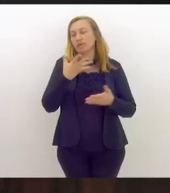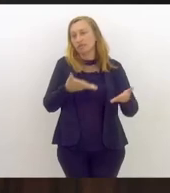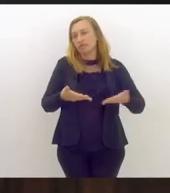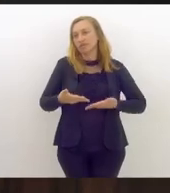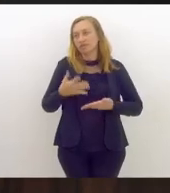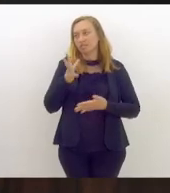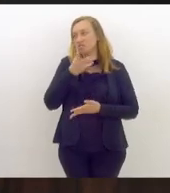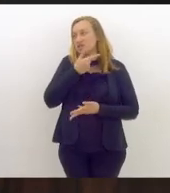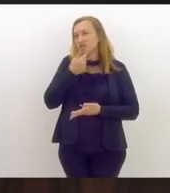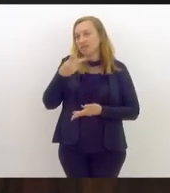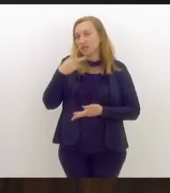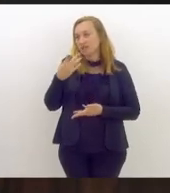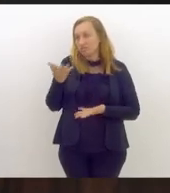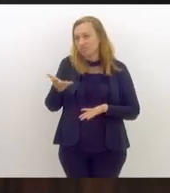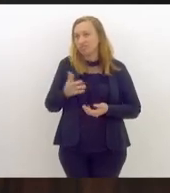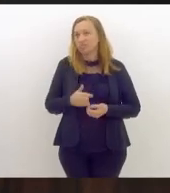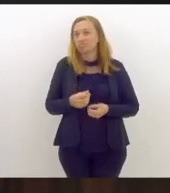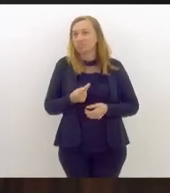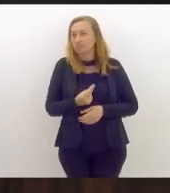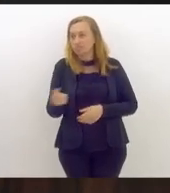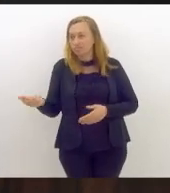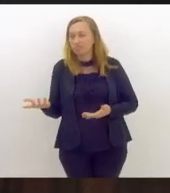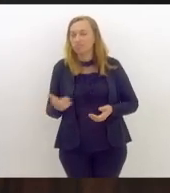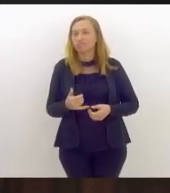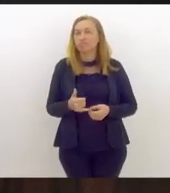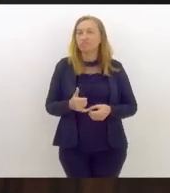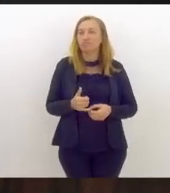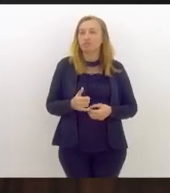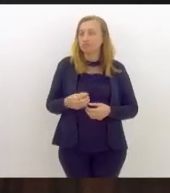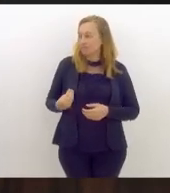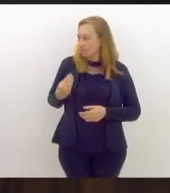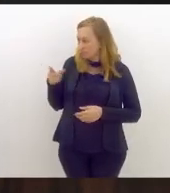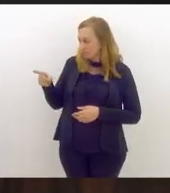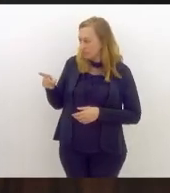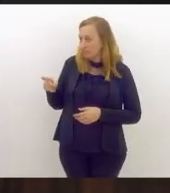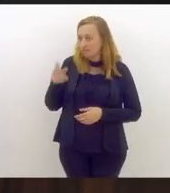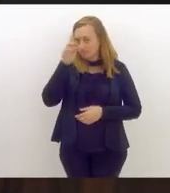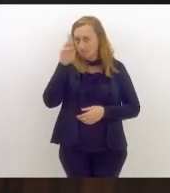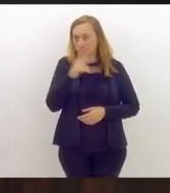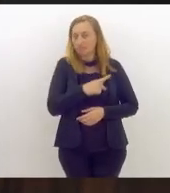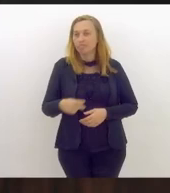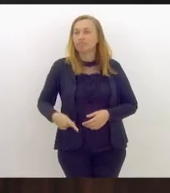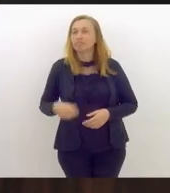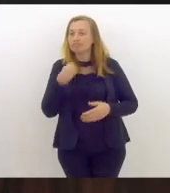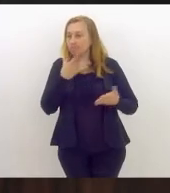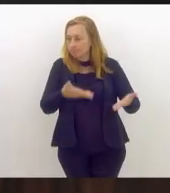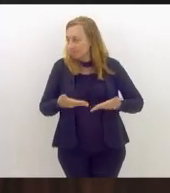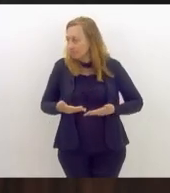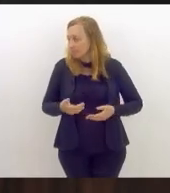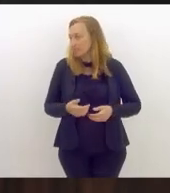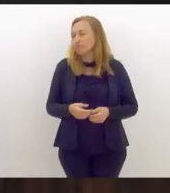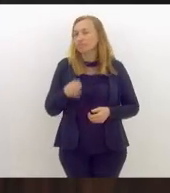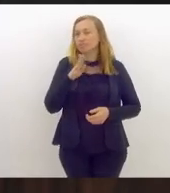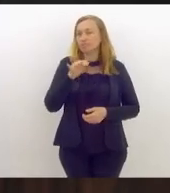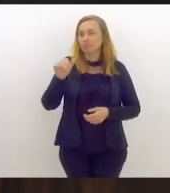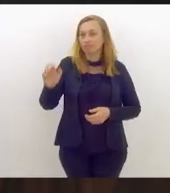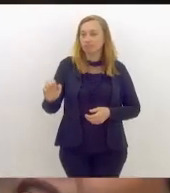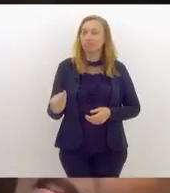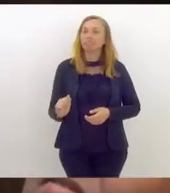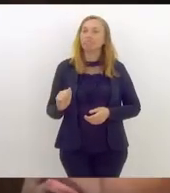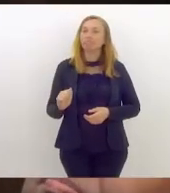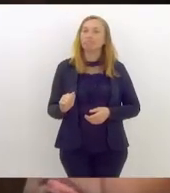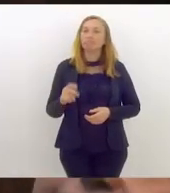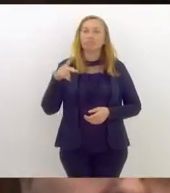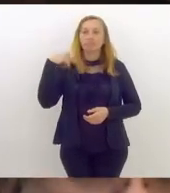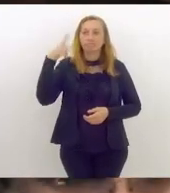que... Já se foi. Não, ela está aí, presidente. Seja bem-vinda. Bia Bogossian, vereadora